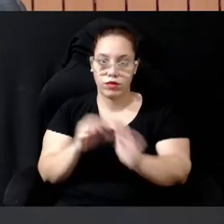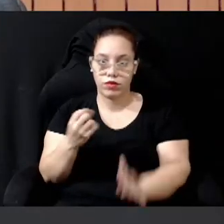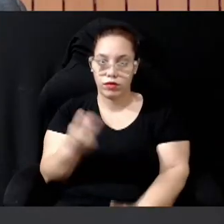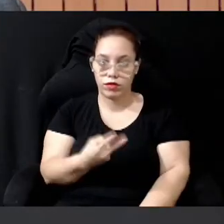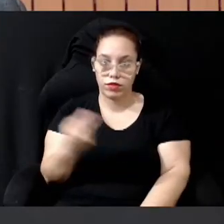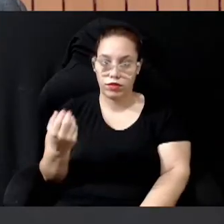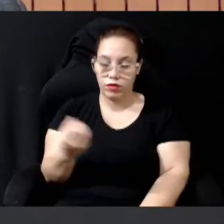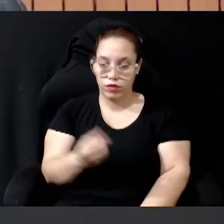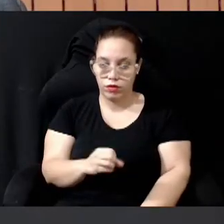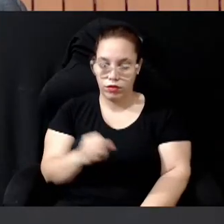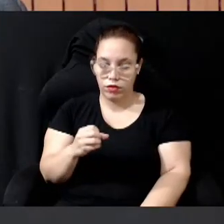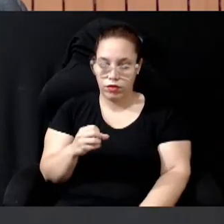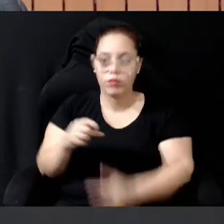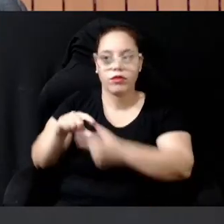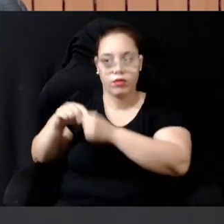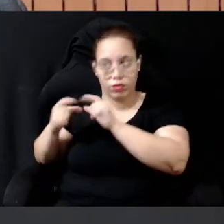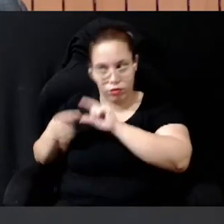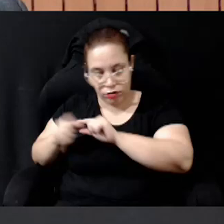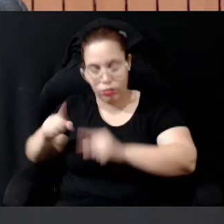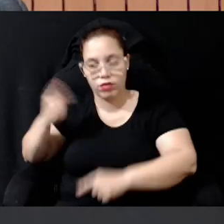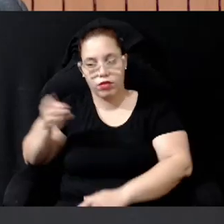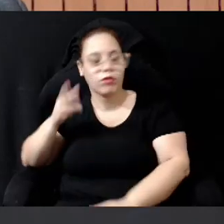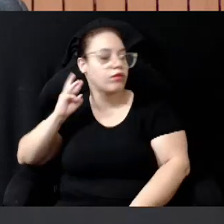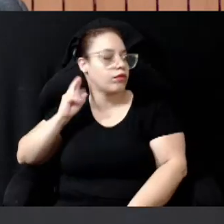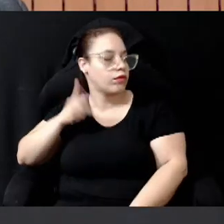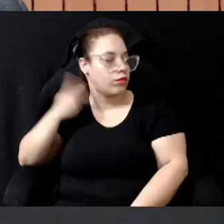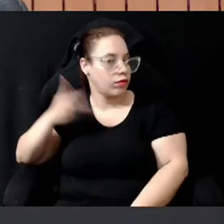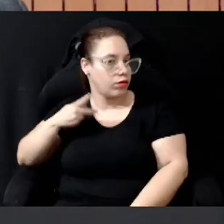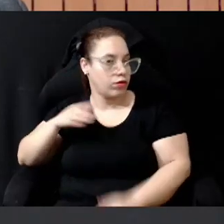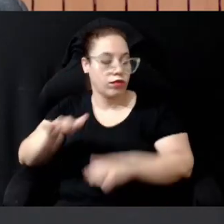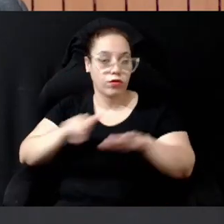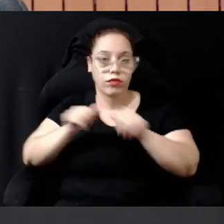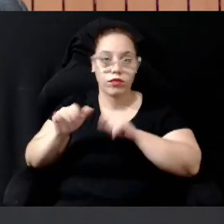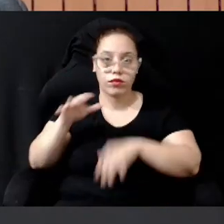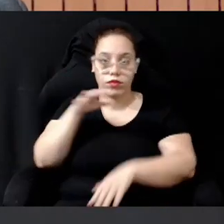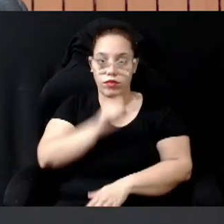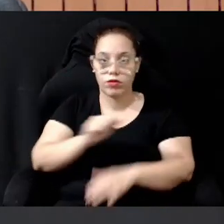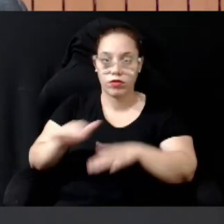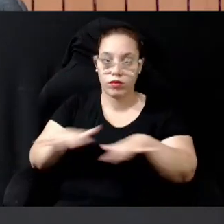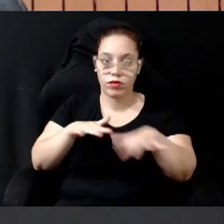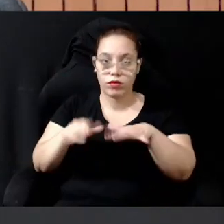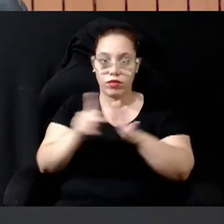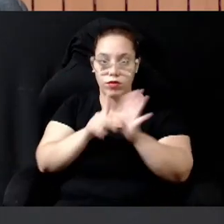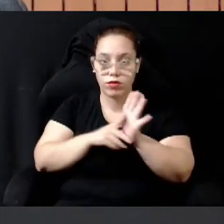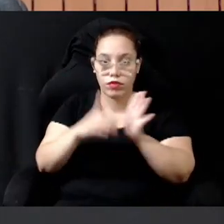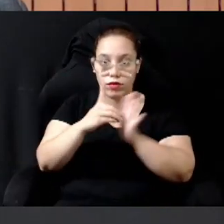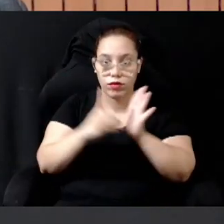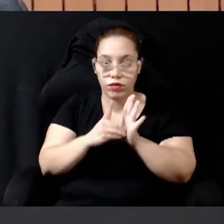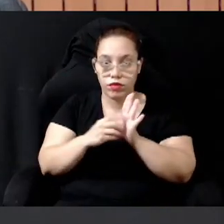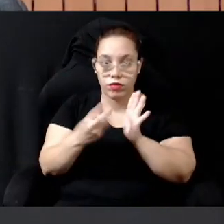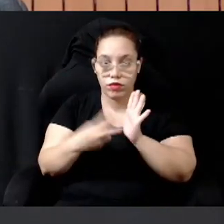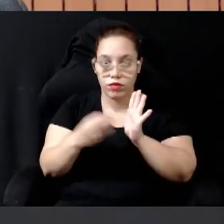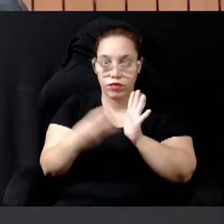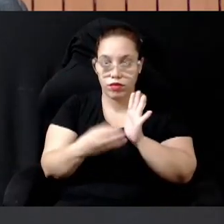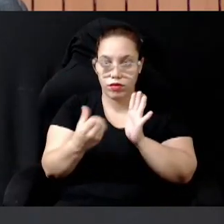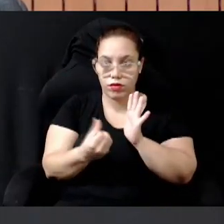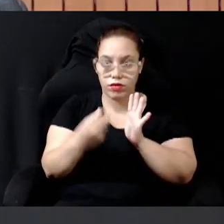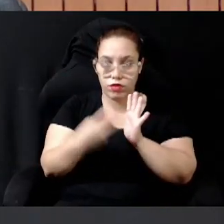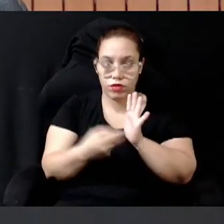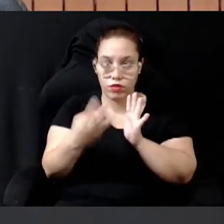vereador Major Jaime e outros vereadores, requerendo a tramitação em regime de urgência do projeto de decreto legislativo 236/2024,